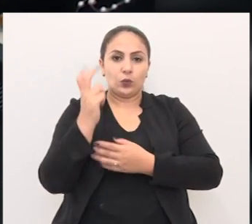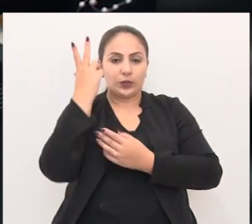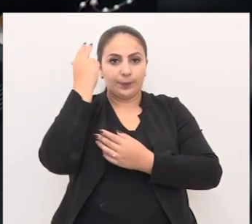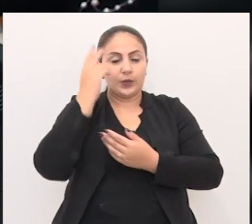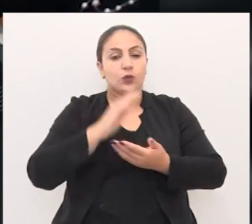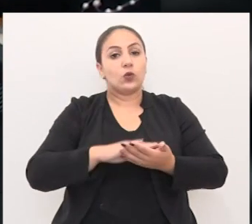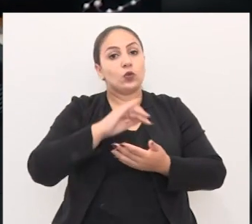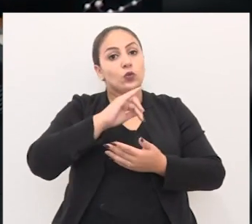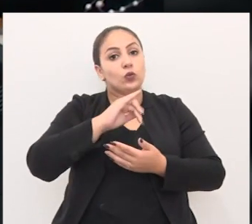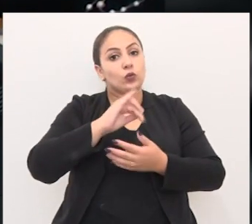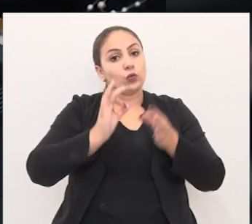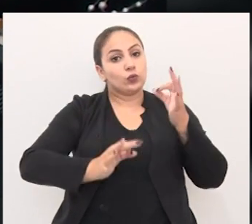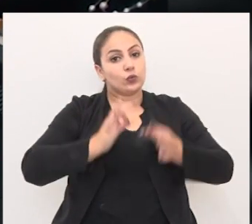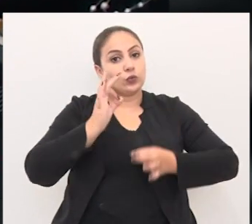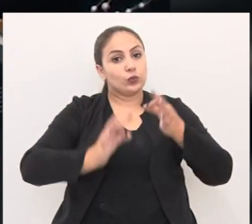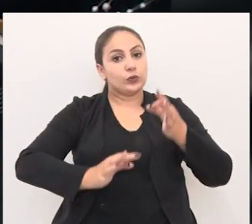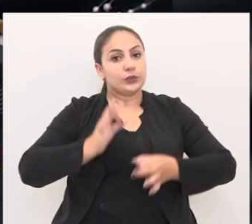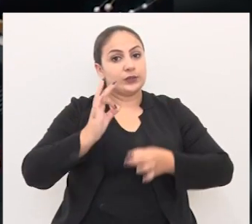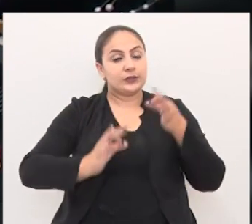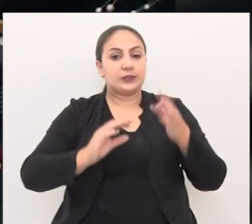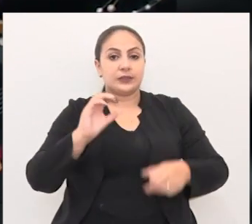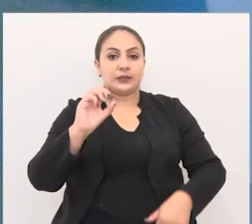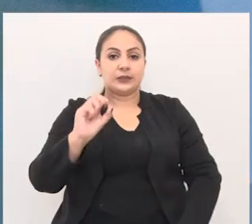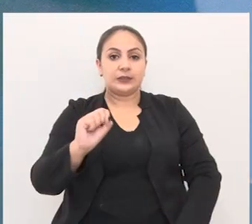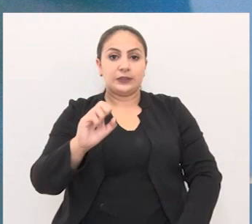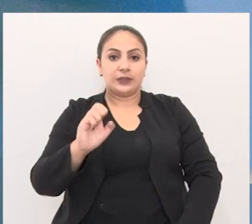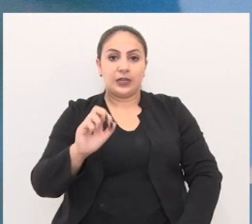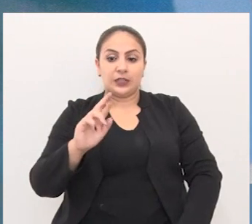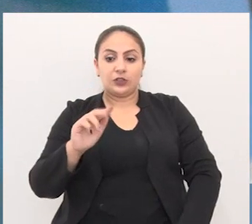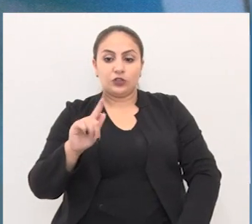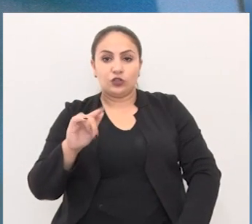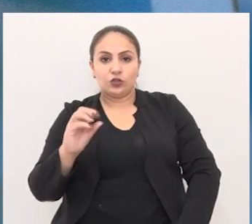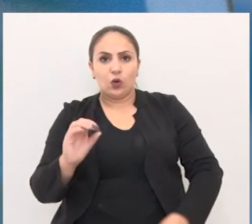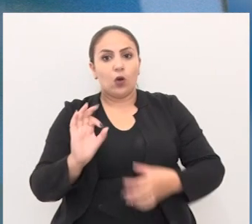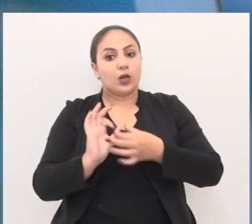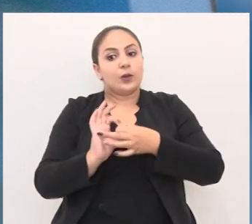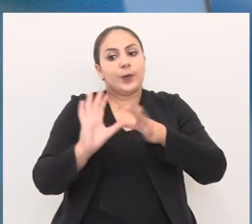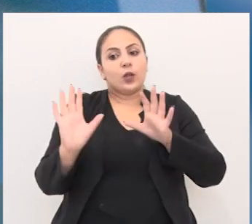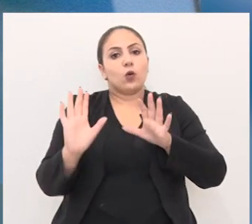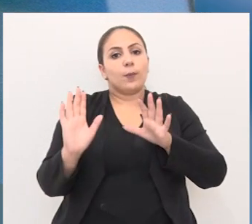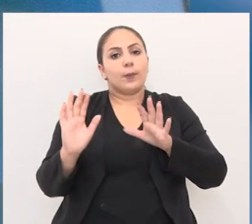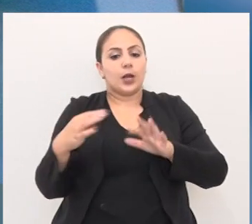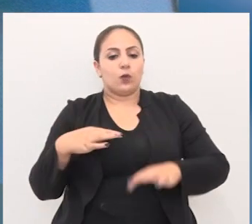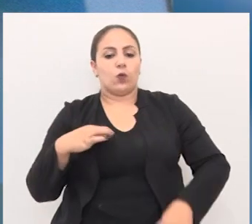que permitiu a apresentação voluntária. Mas